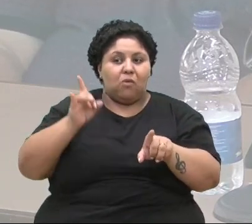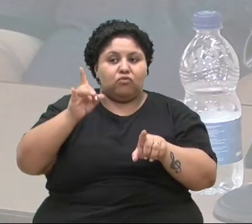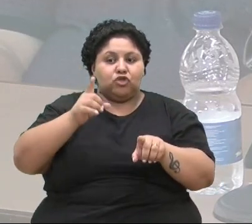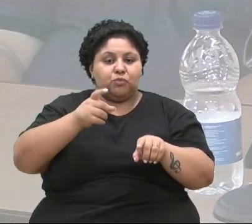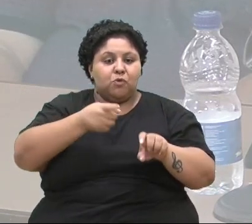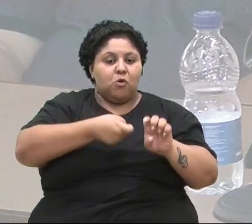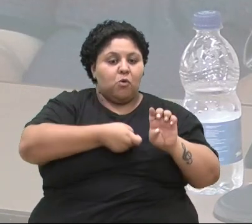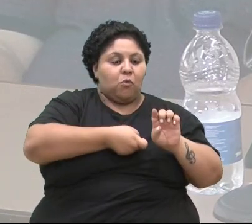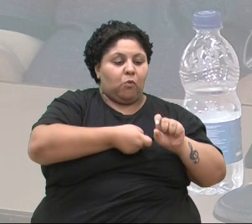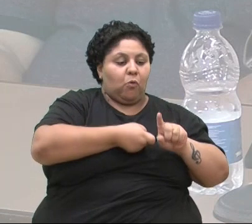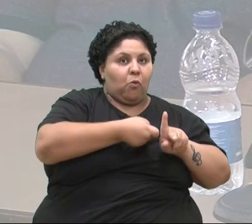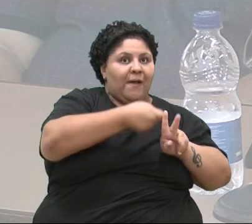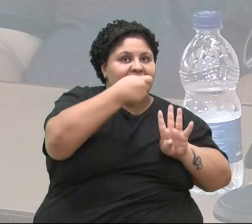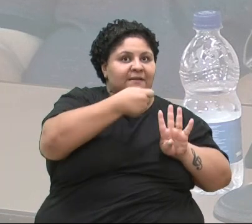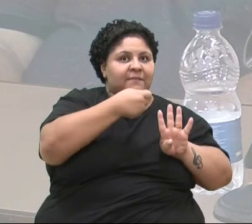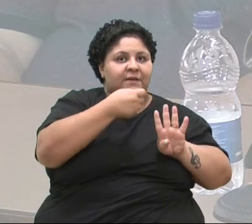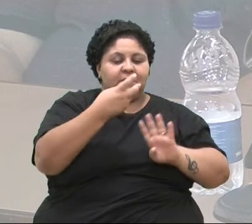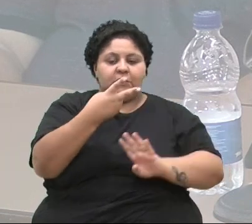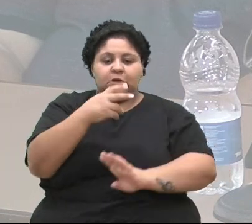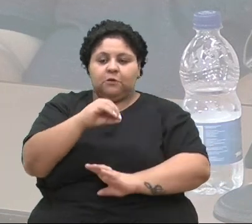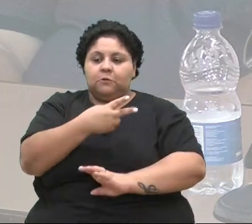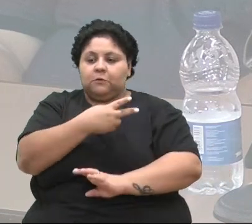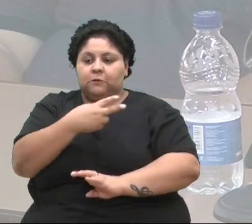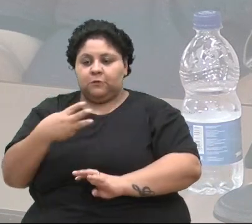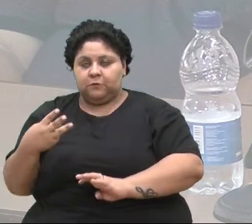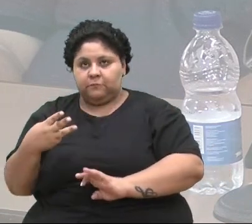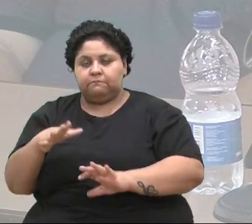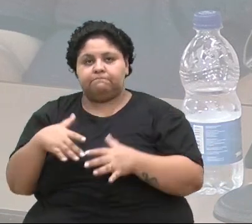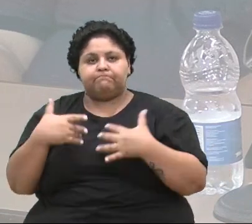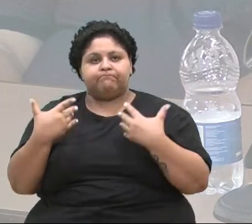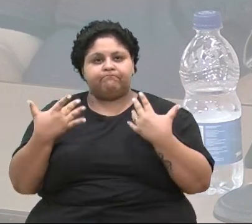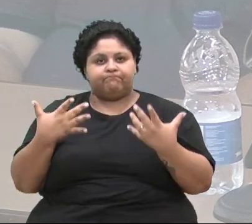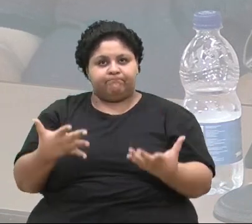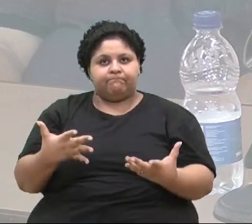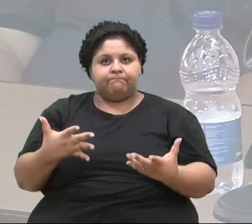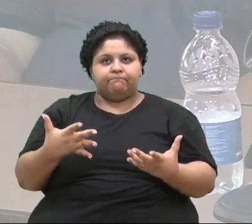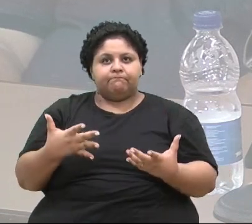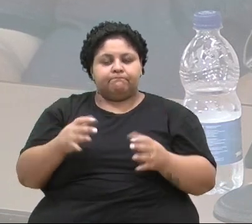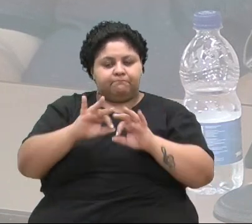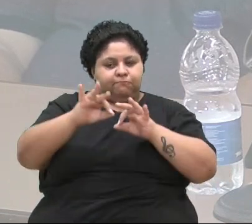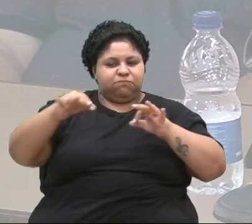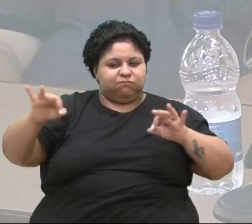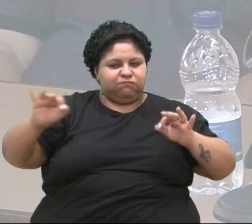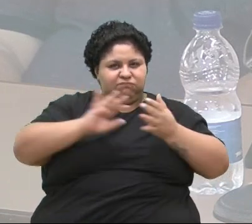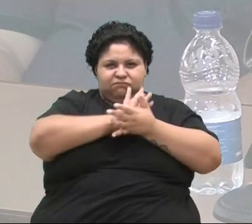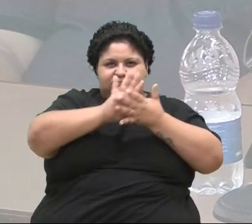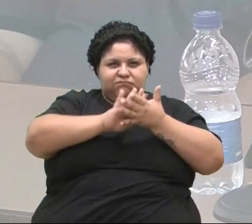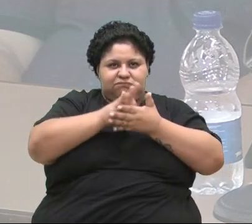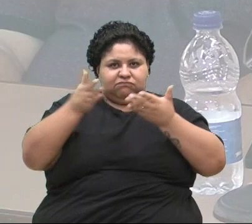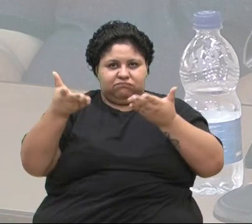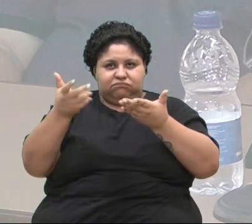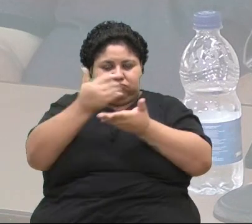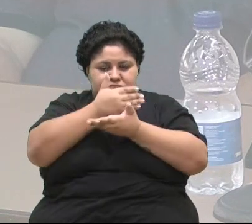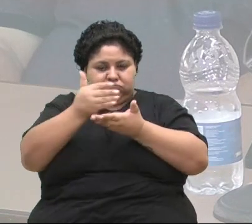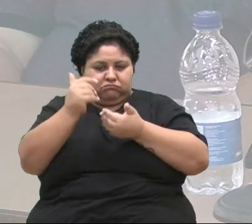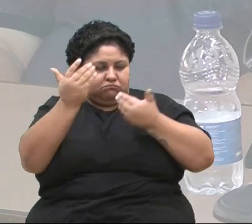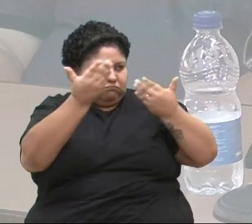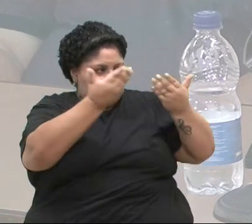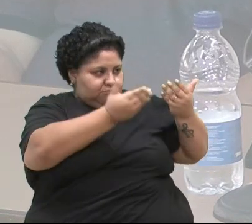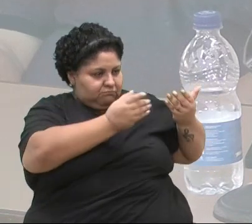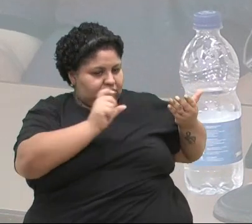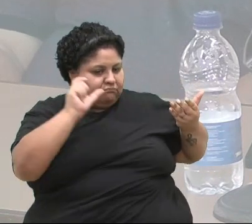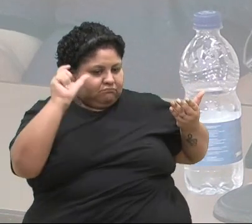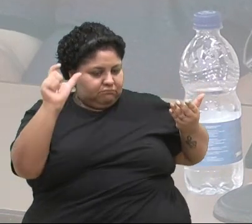quadrimestre de 2023. Então, sem me delongar muito, passo a palavra à